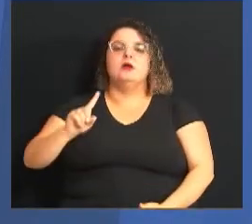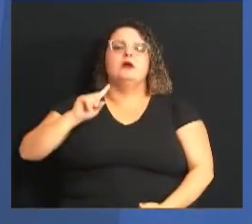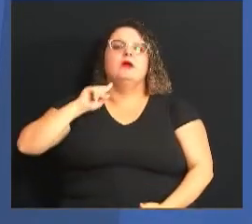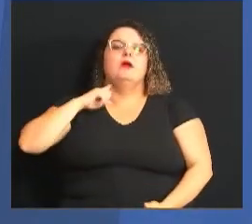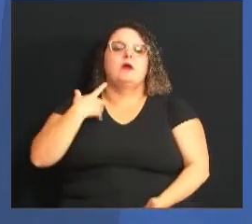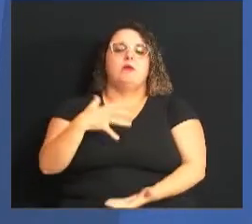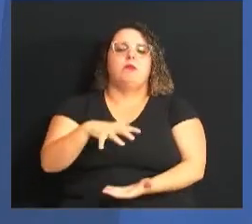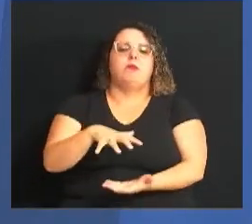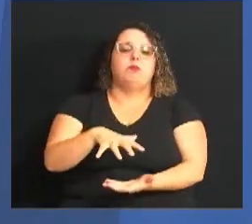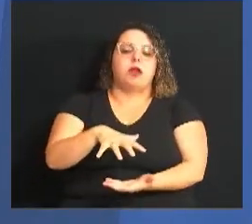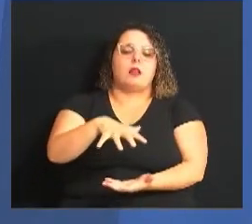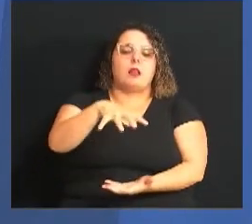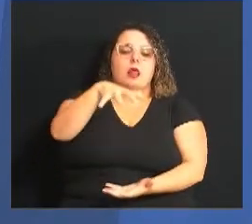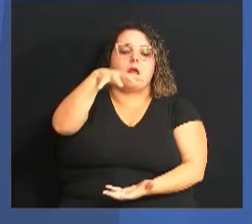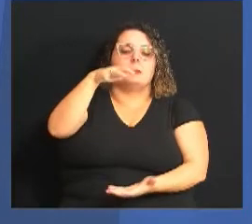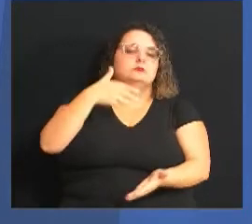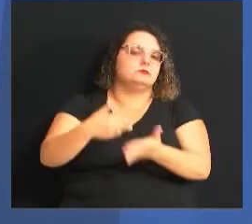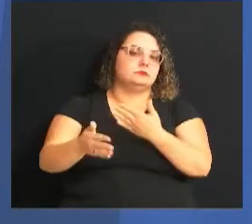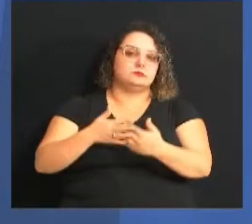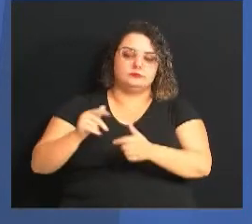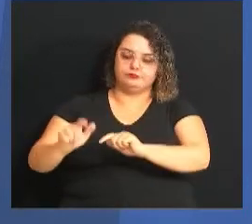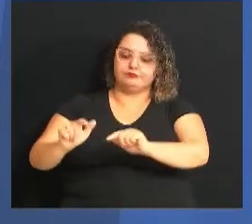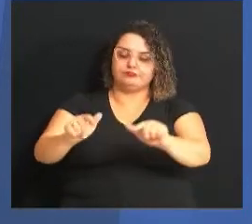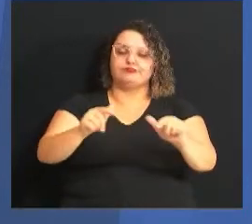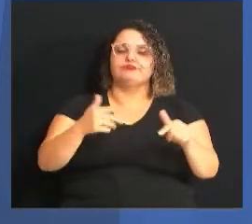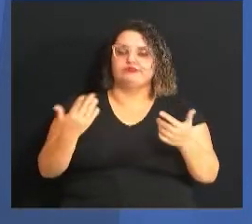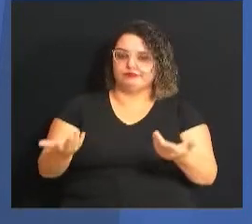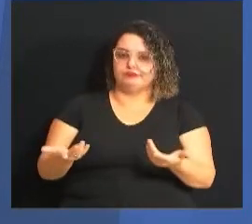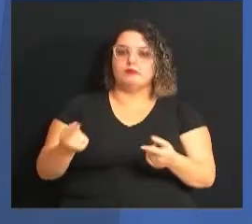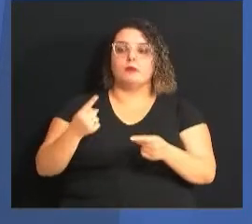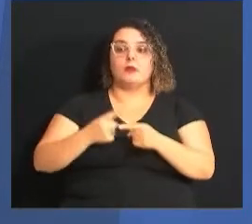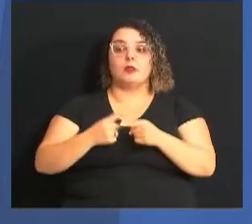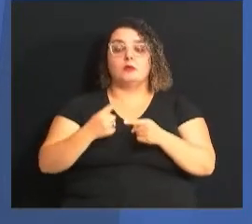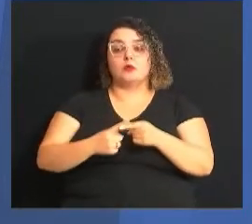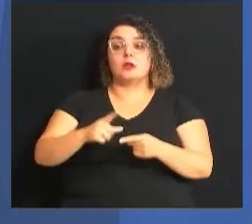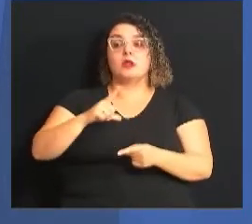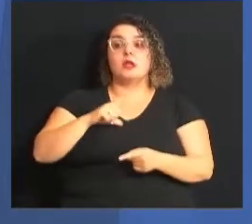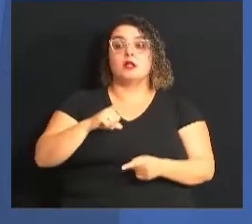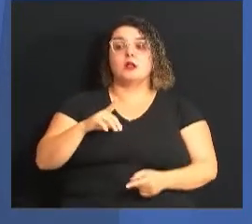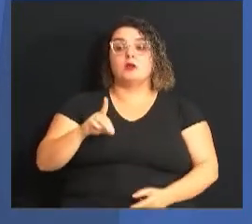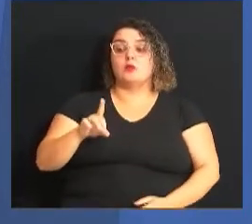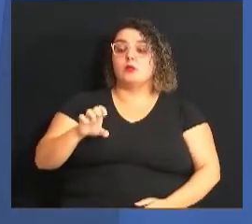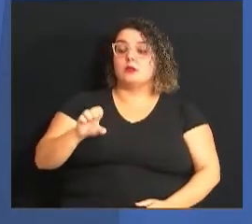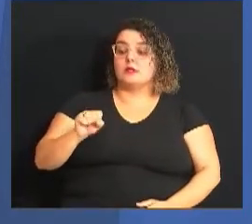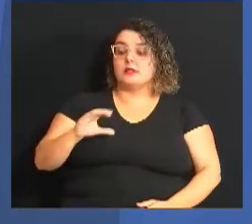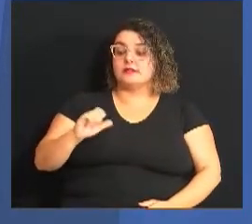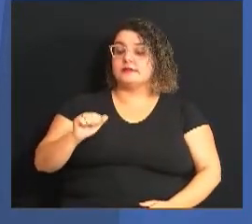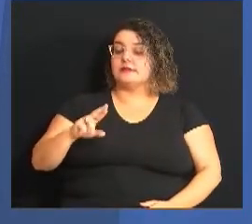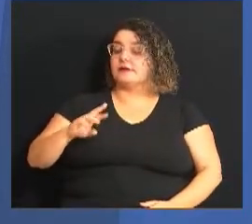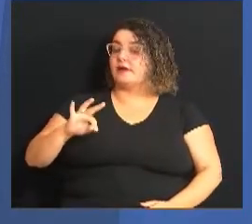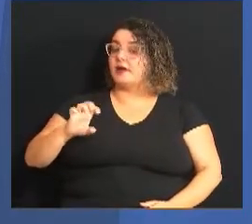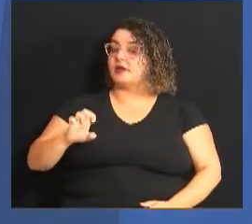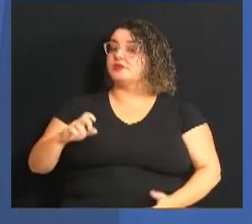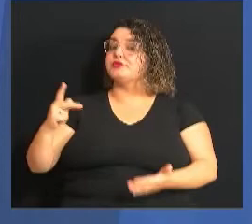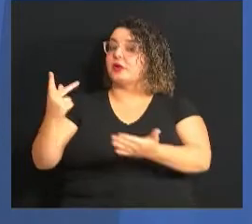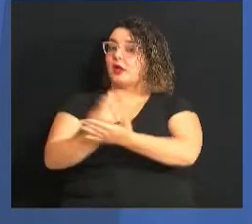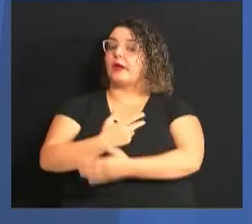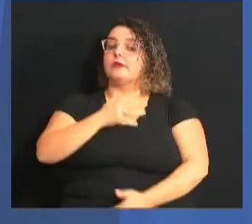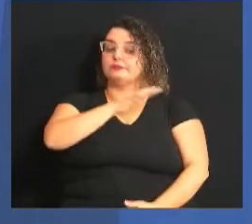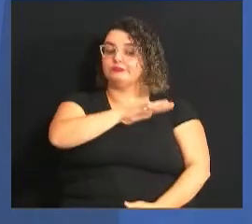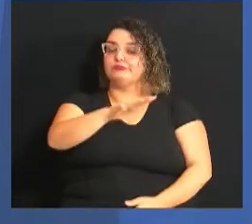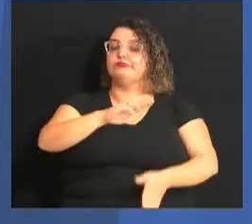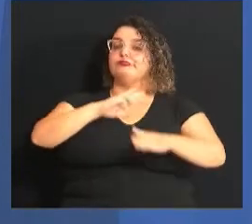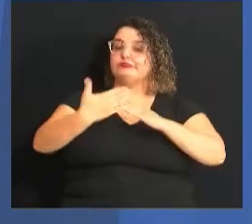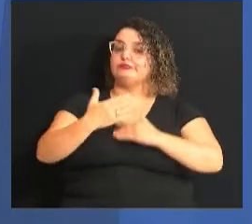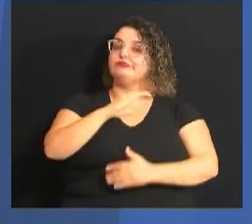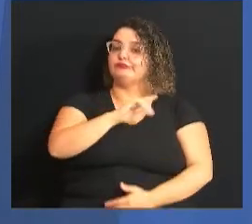em qualquer lugar, justamente porque tem um descarte incorreto lá em bairros da região do Campo